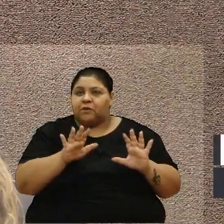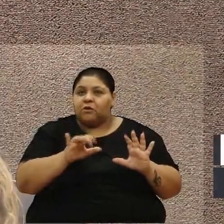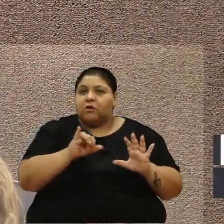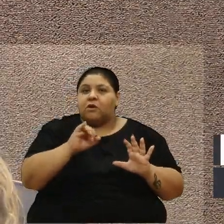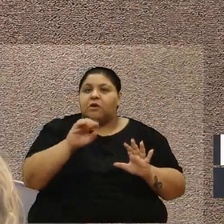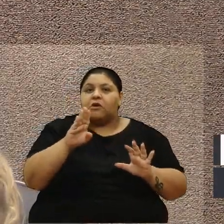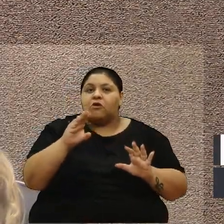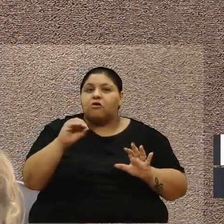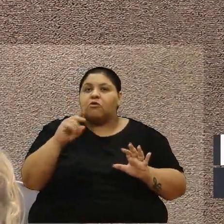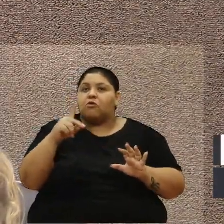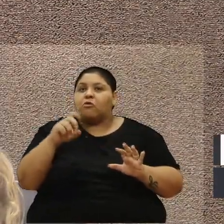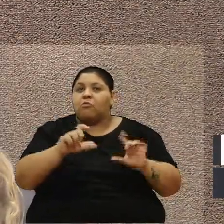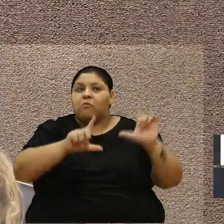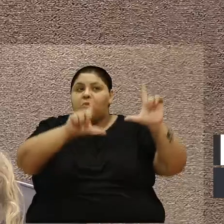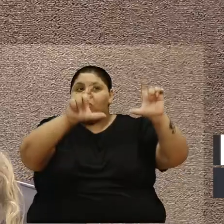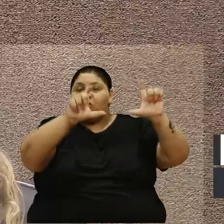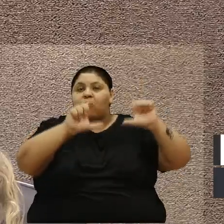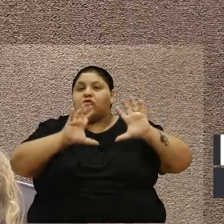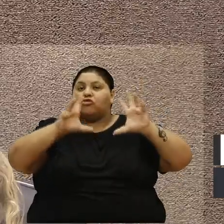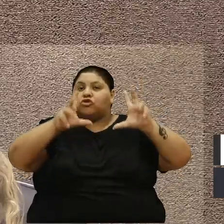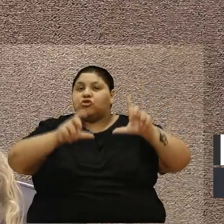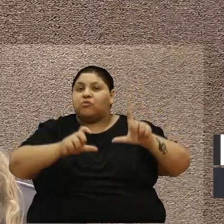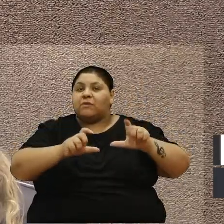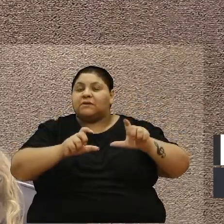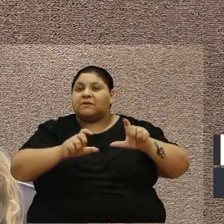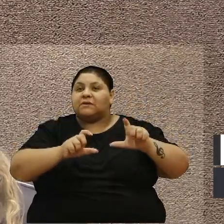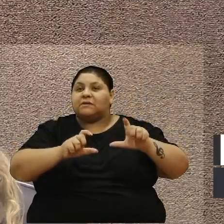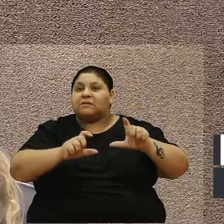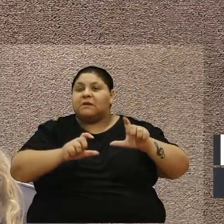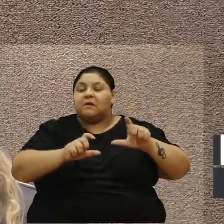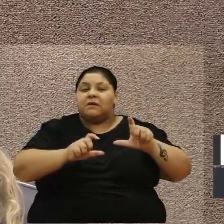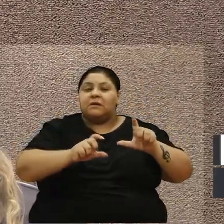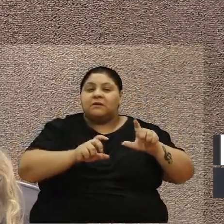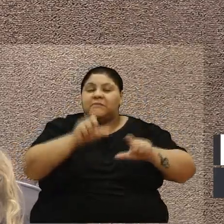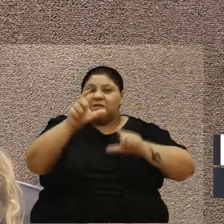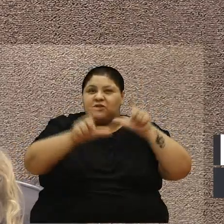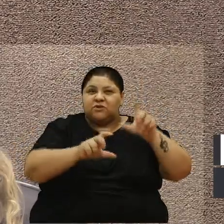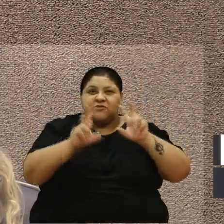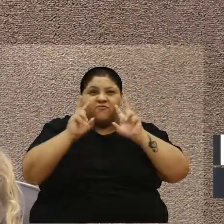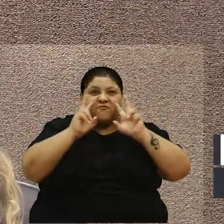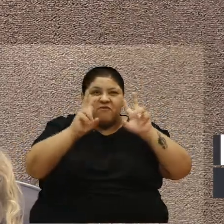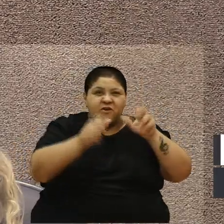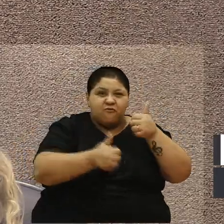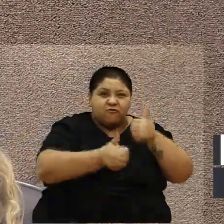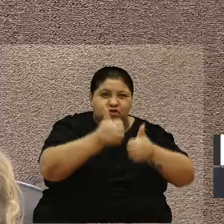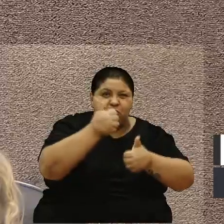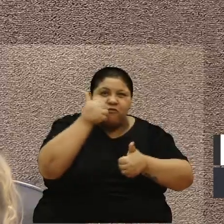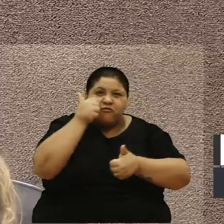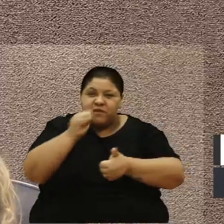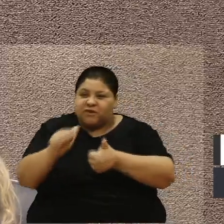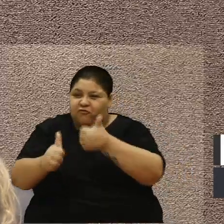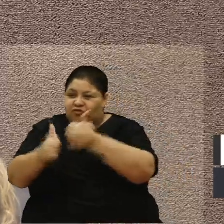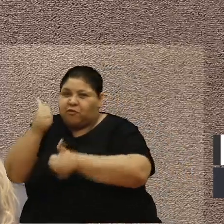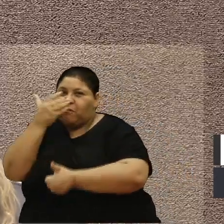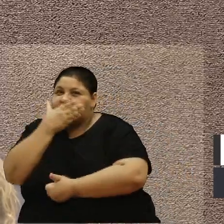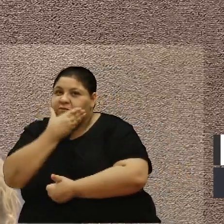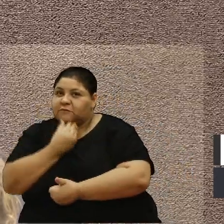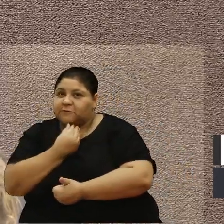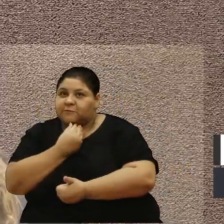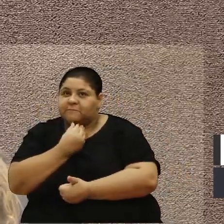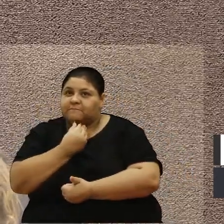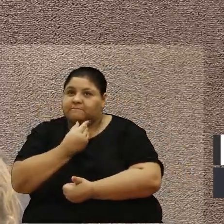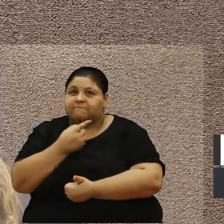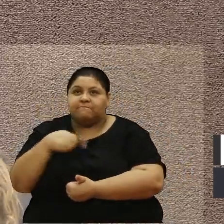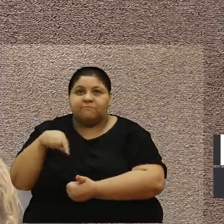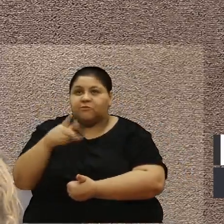televisão, de quantas pessoas assistem um jogo de futebol feminino e quantas pessoas assistem um jogo de futebol masculino, nós não vamos